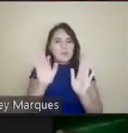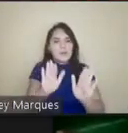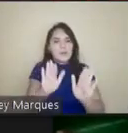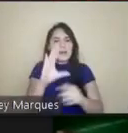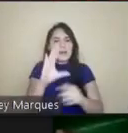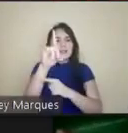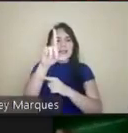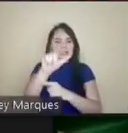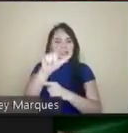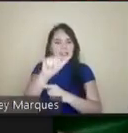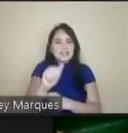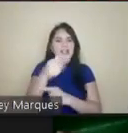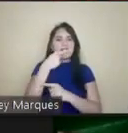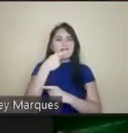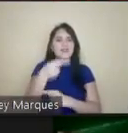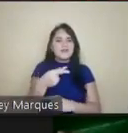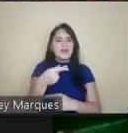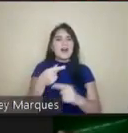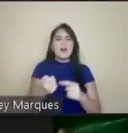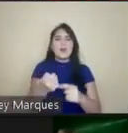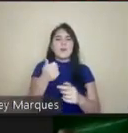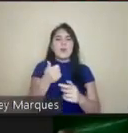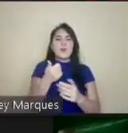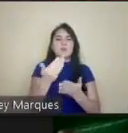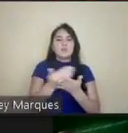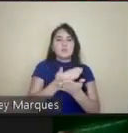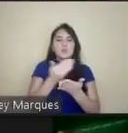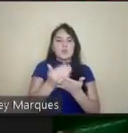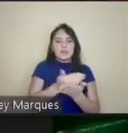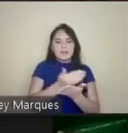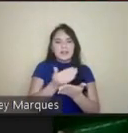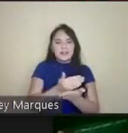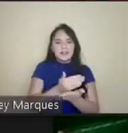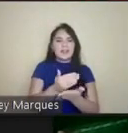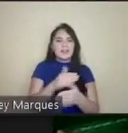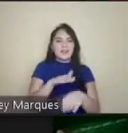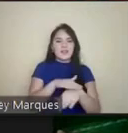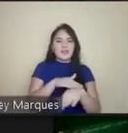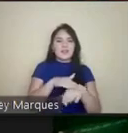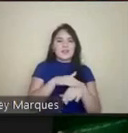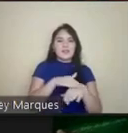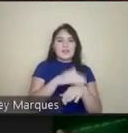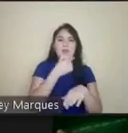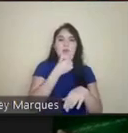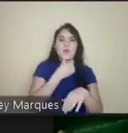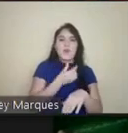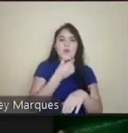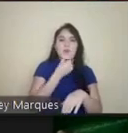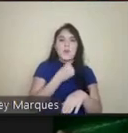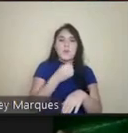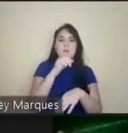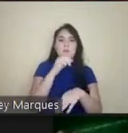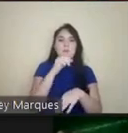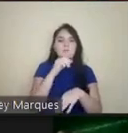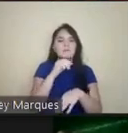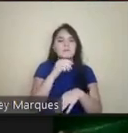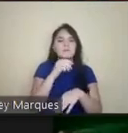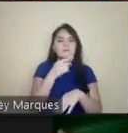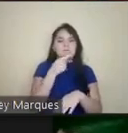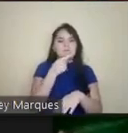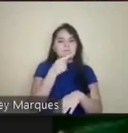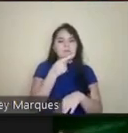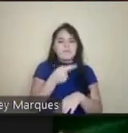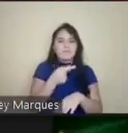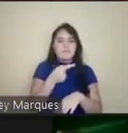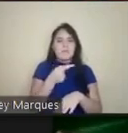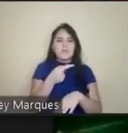livro, no Conversaria com o Braulio Tavares, ele até perguntou, vialejo lá pra, pelo menos para a gente lá do